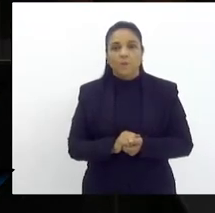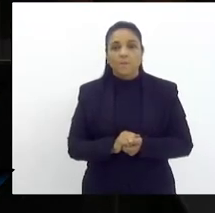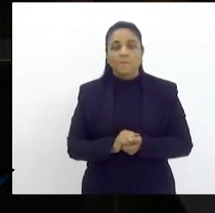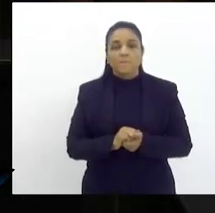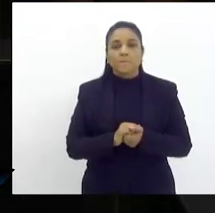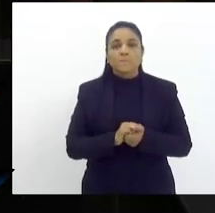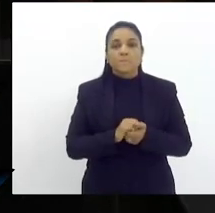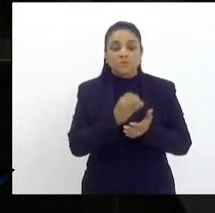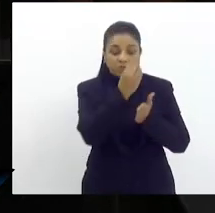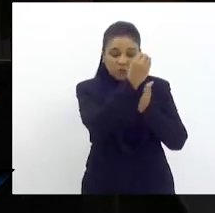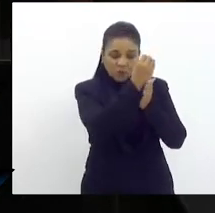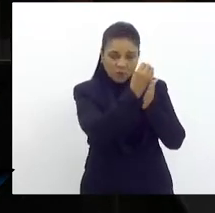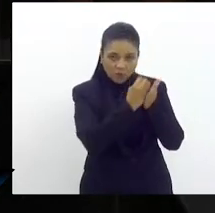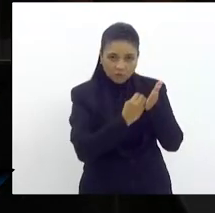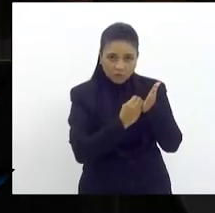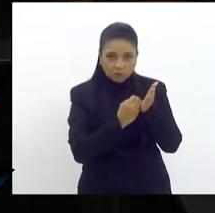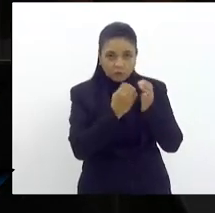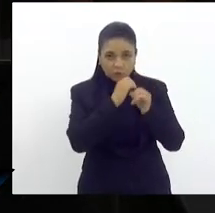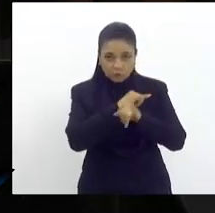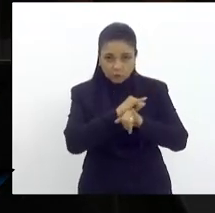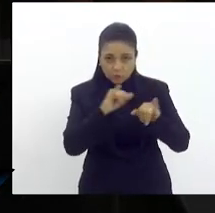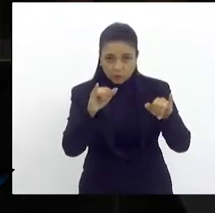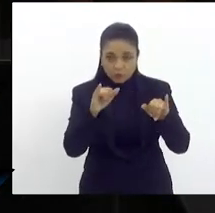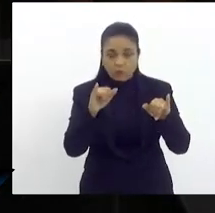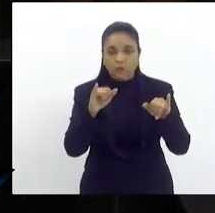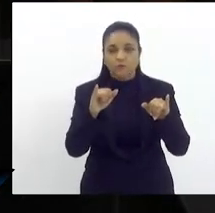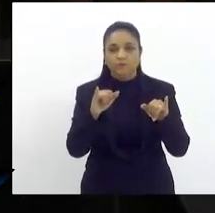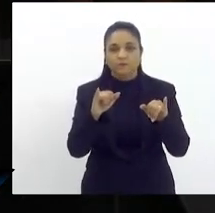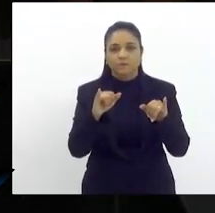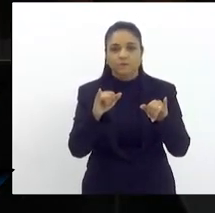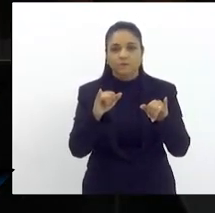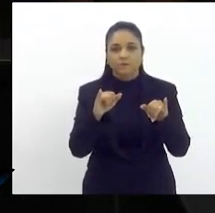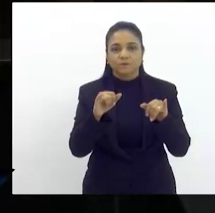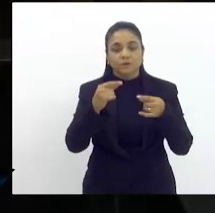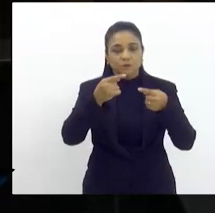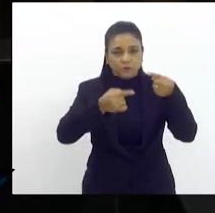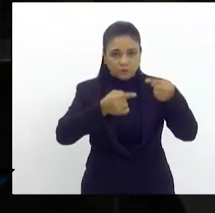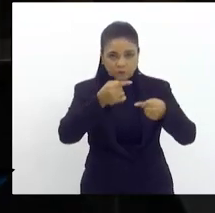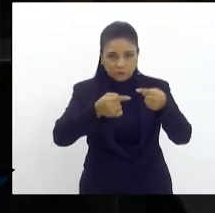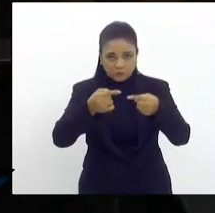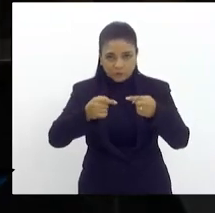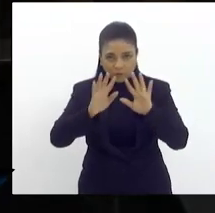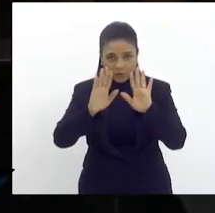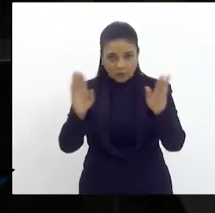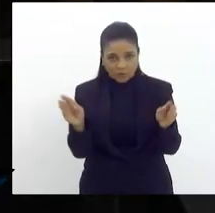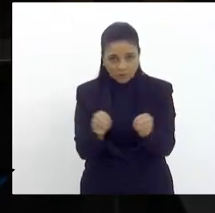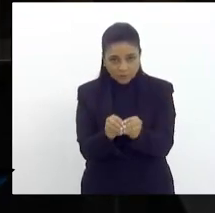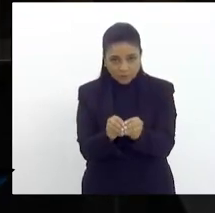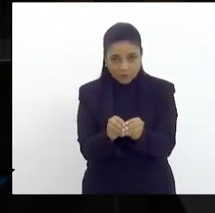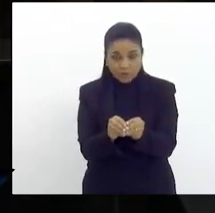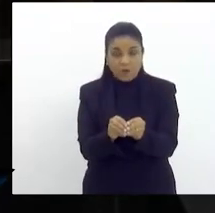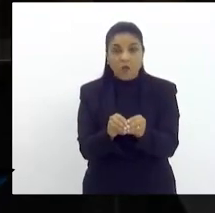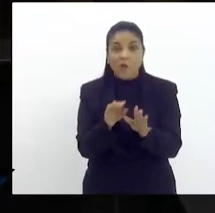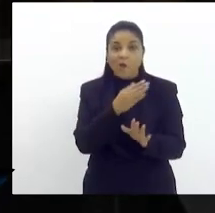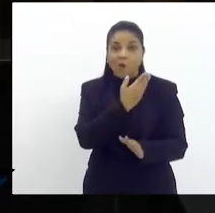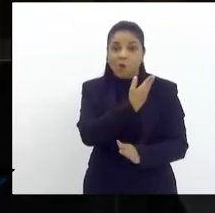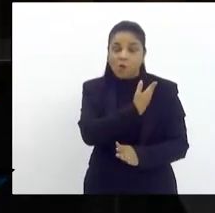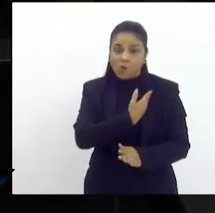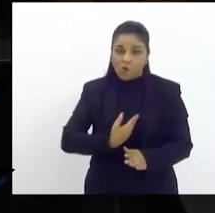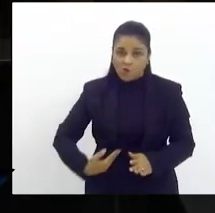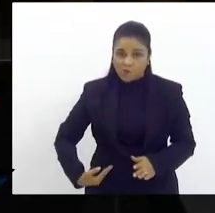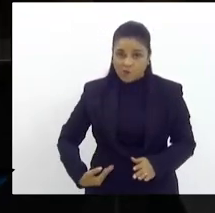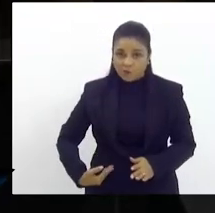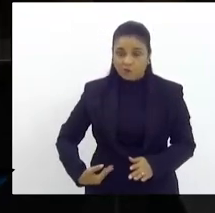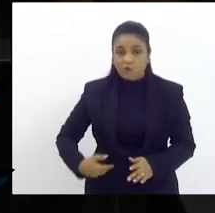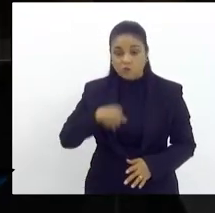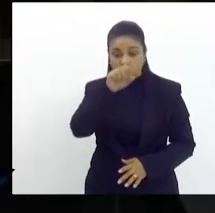nota oficial no final dessas discussões e os governos do Sul